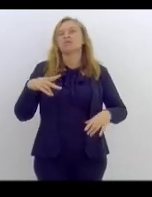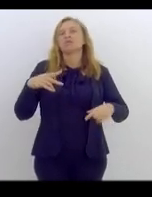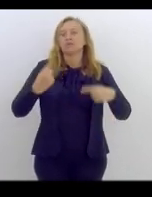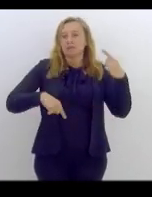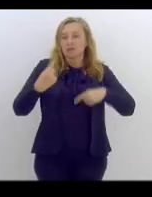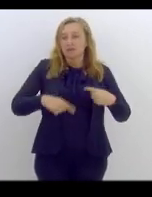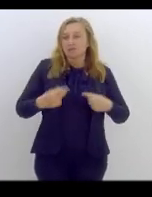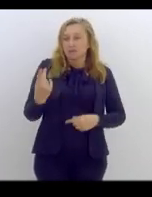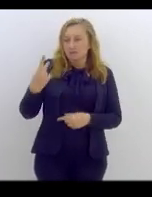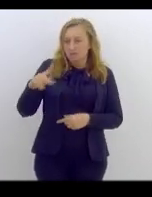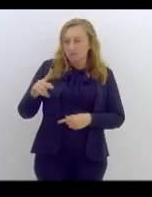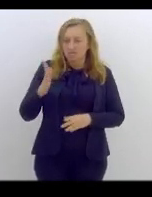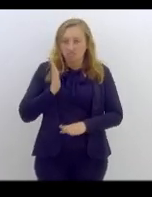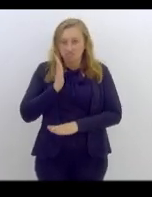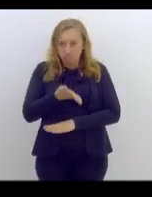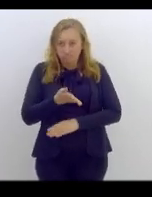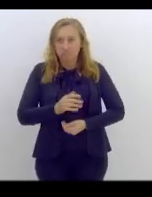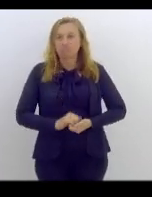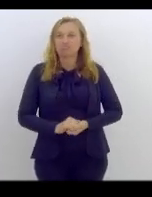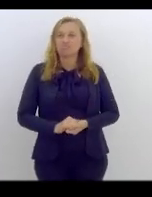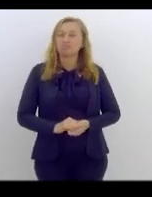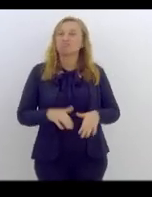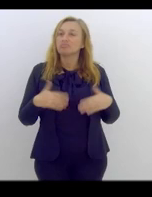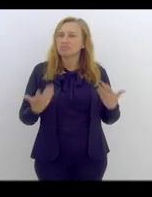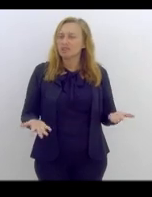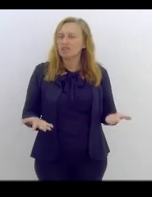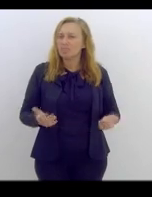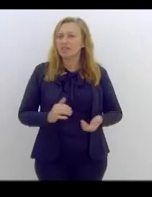de forma bastante direta. Então,